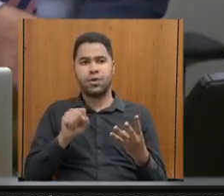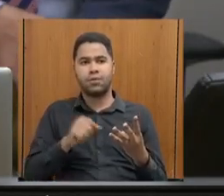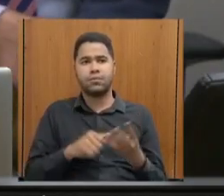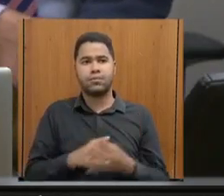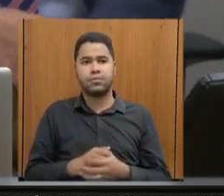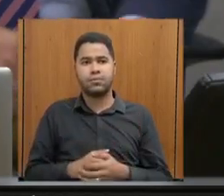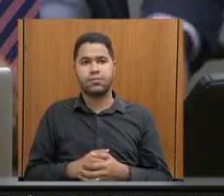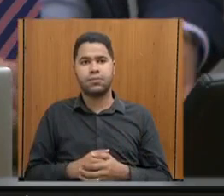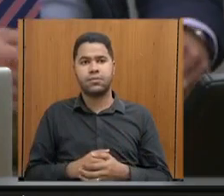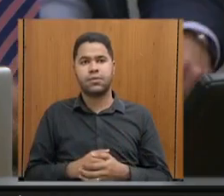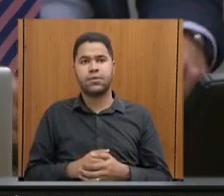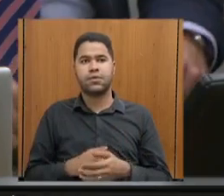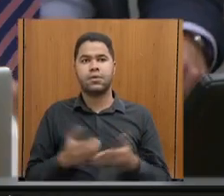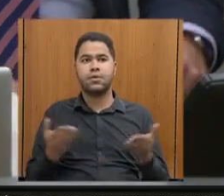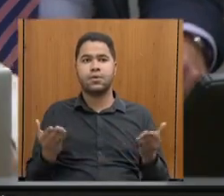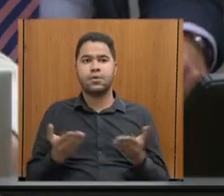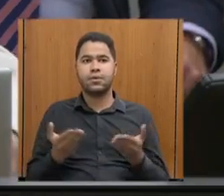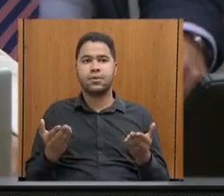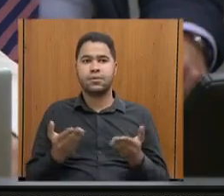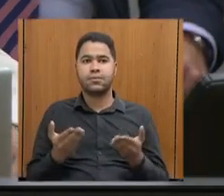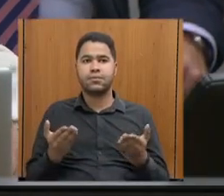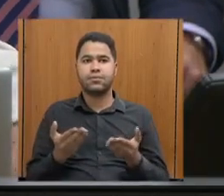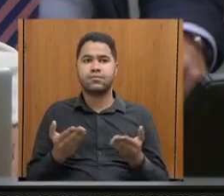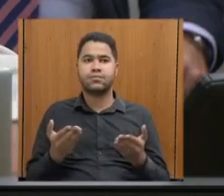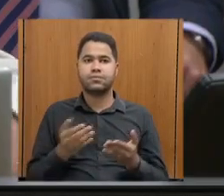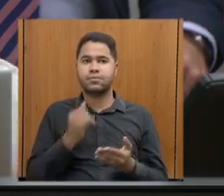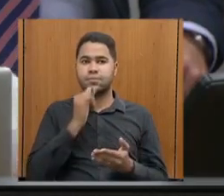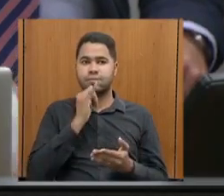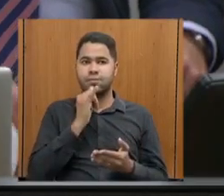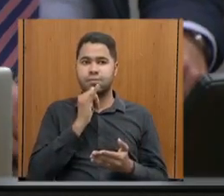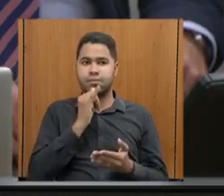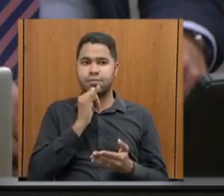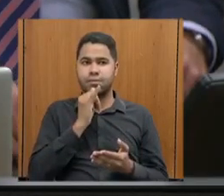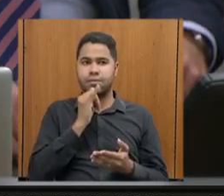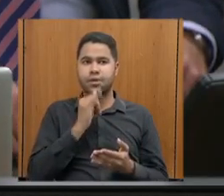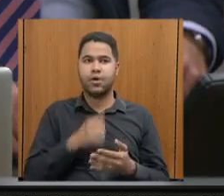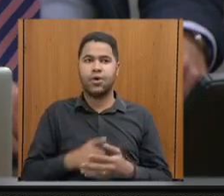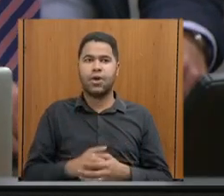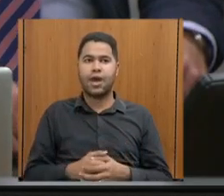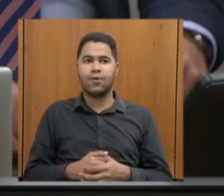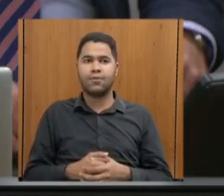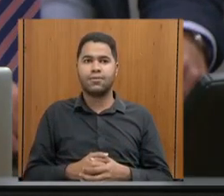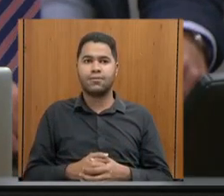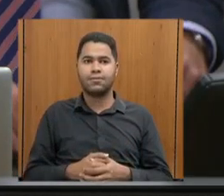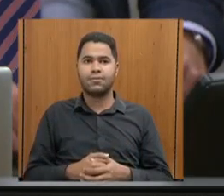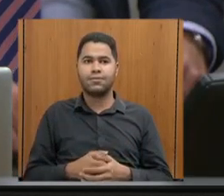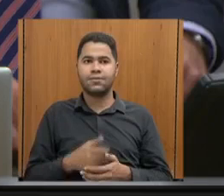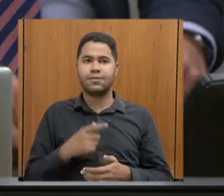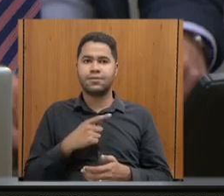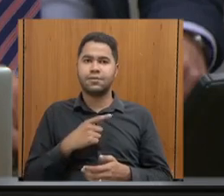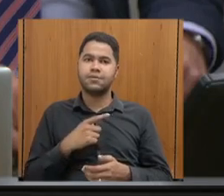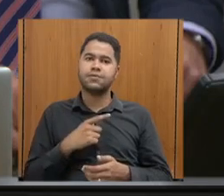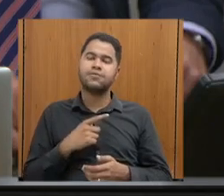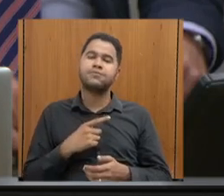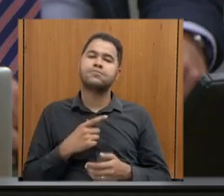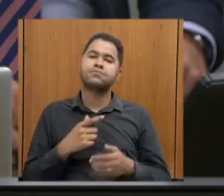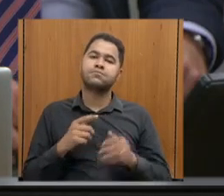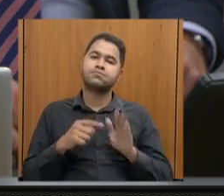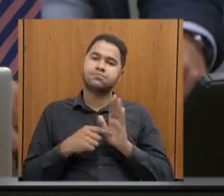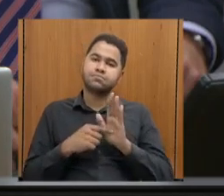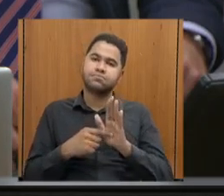o passo a palavra é para o e sempre excelentíssimo senhor' Reynaldo passanezi filho